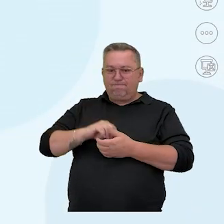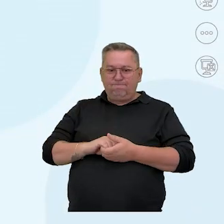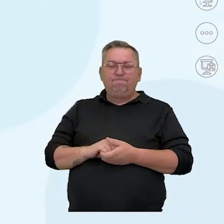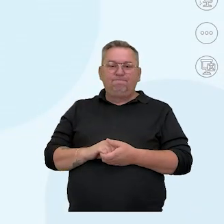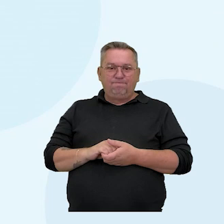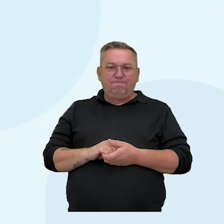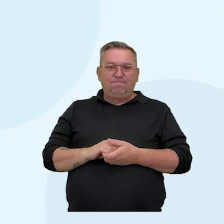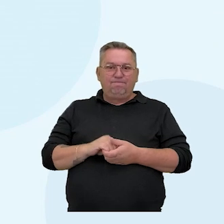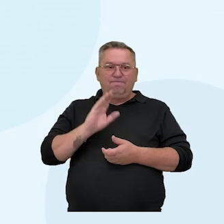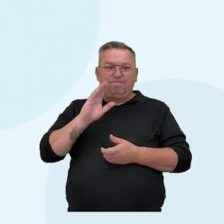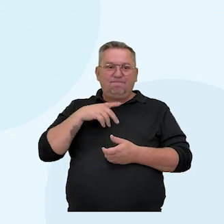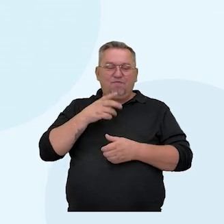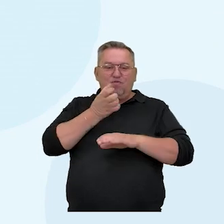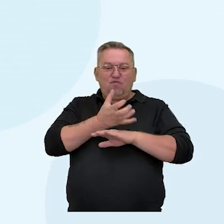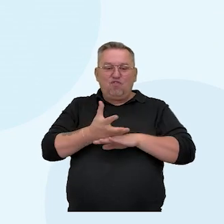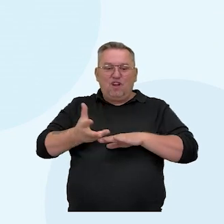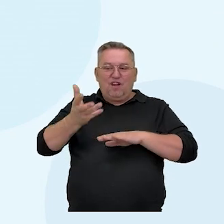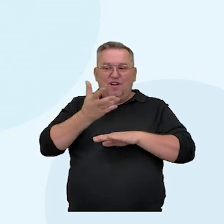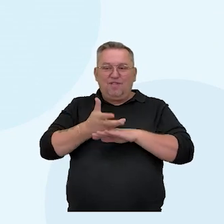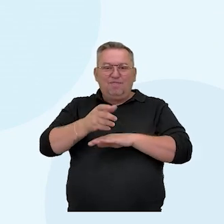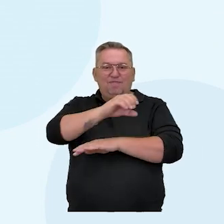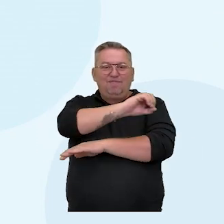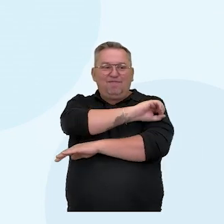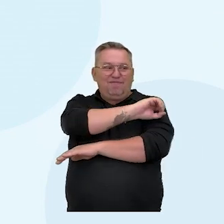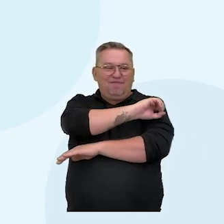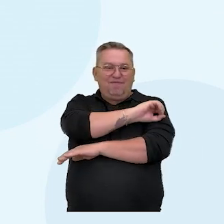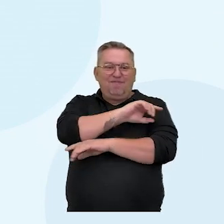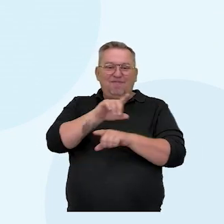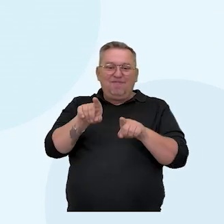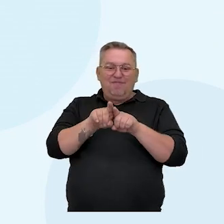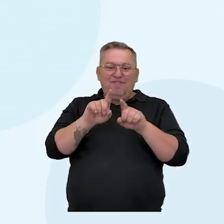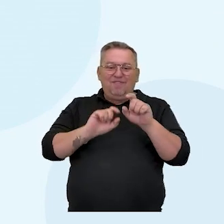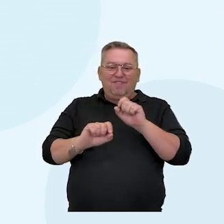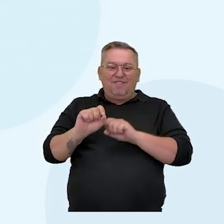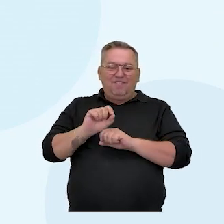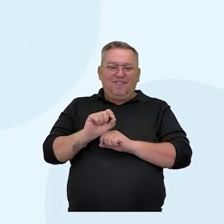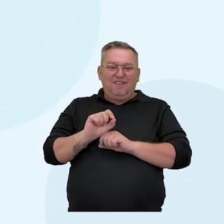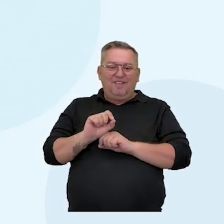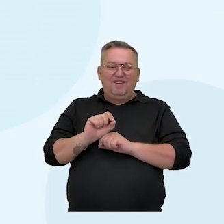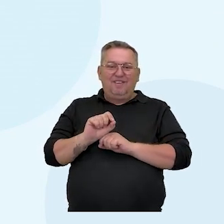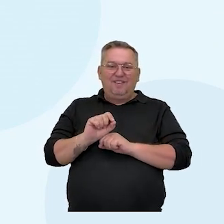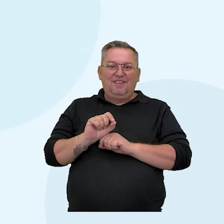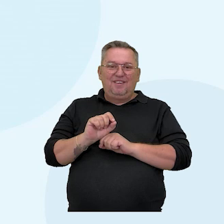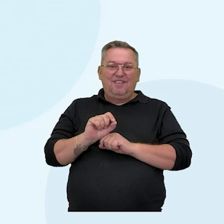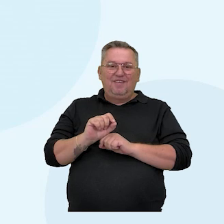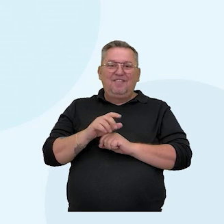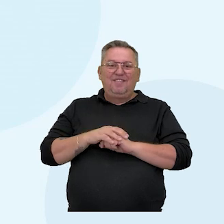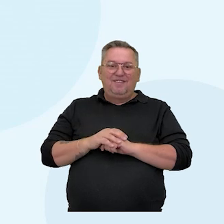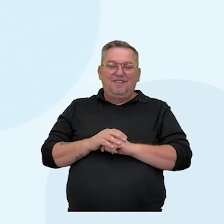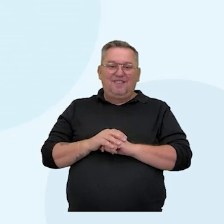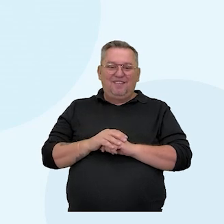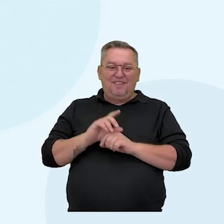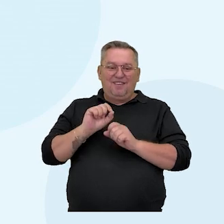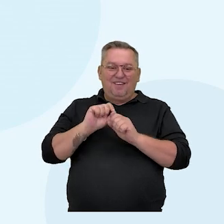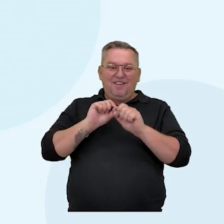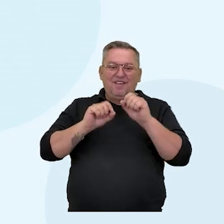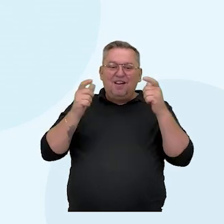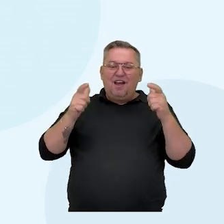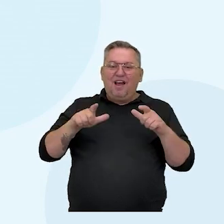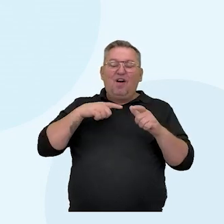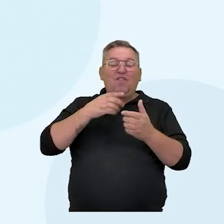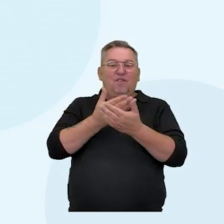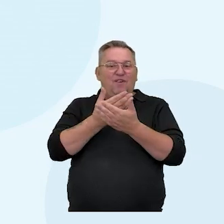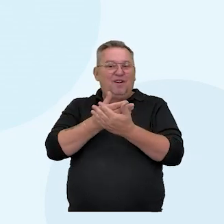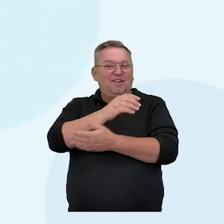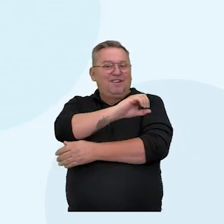Então, jardim da infância, né? É o contrário. Kinder é criança. Não, assim. Kindergarten.